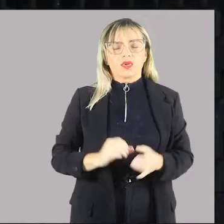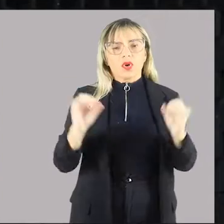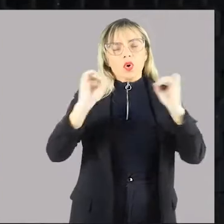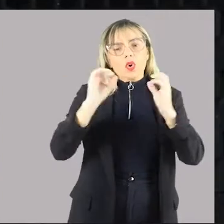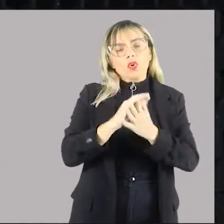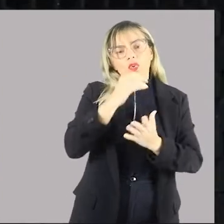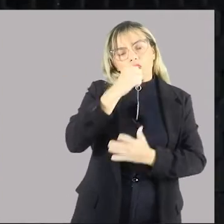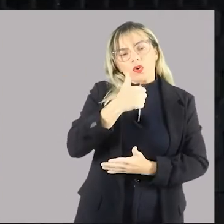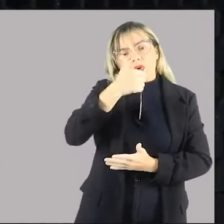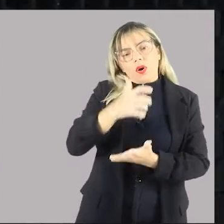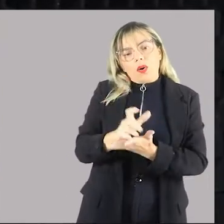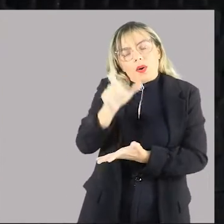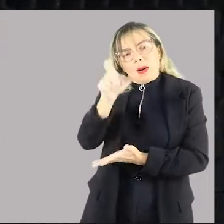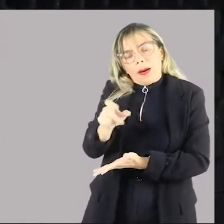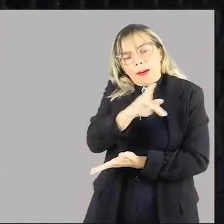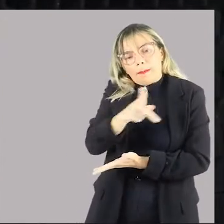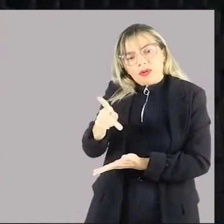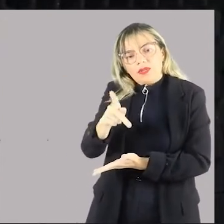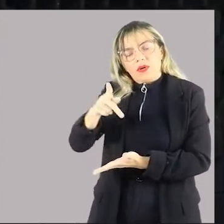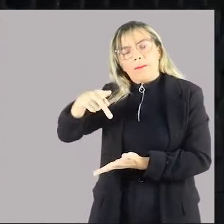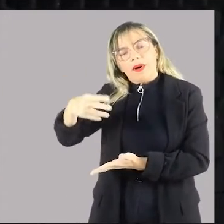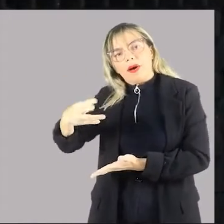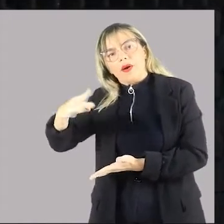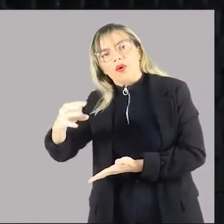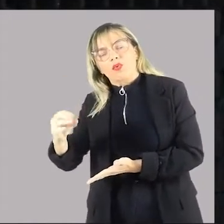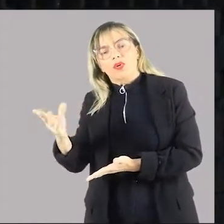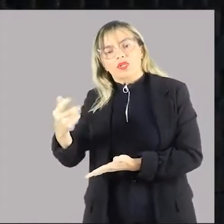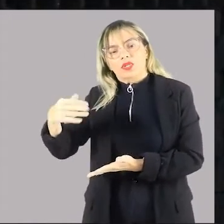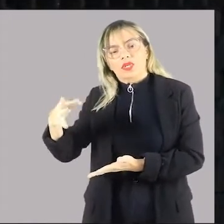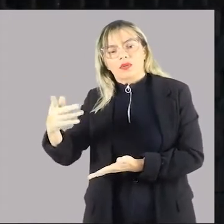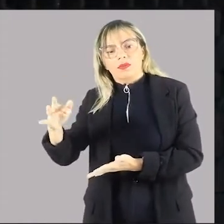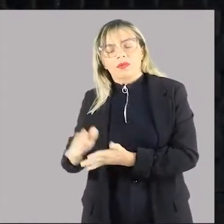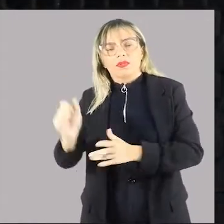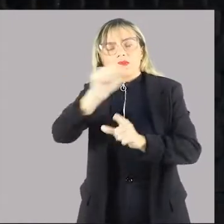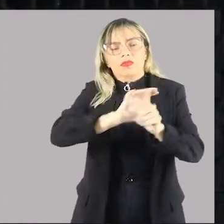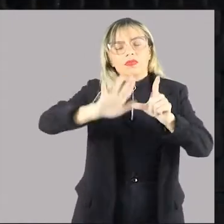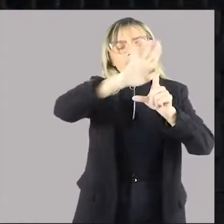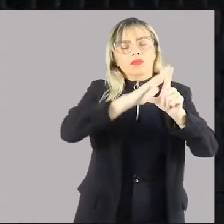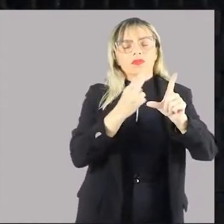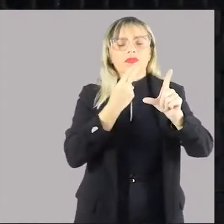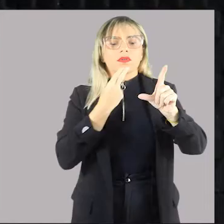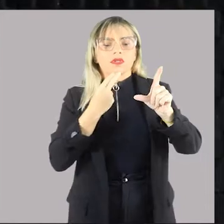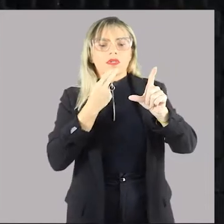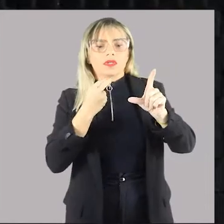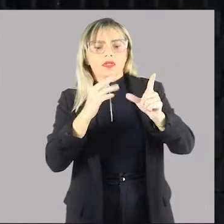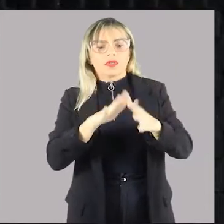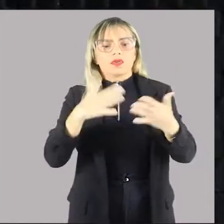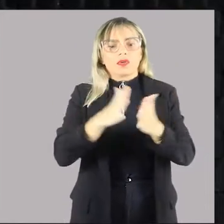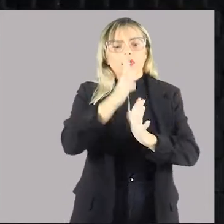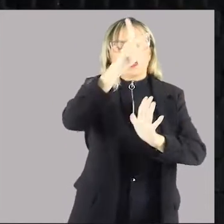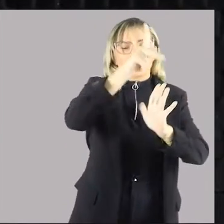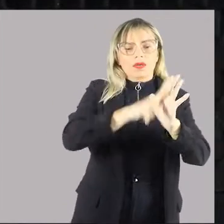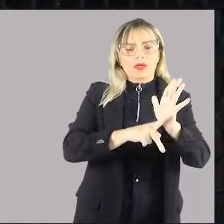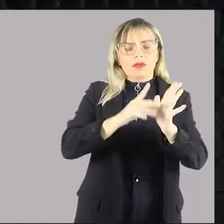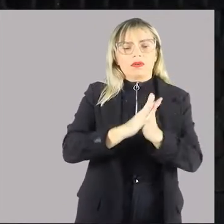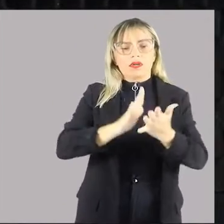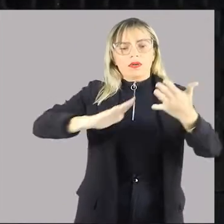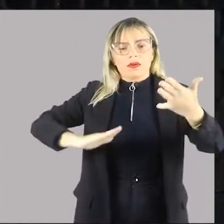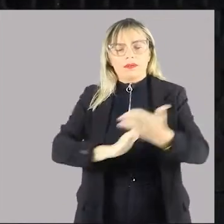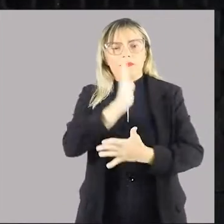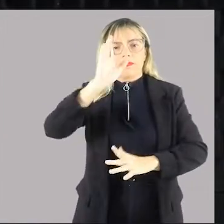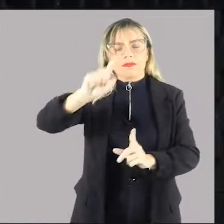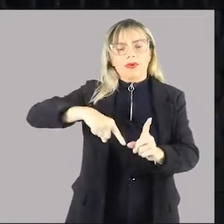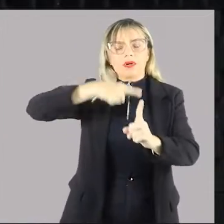E aí, pessoal, tudo bem? Professor Paulo Gereba, plataforma Gonçalves Dias e o projeto A